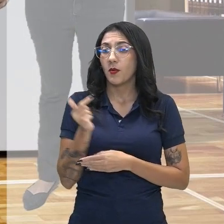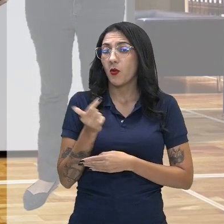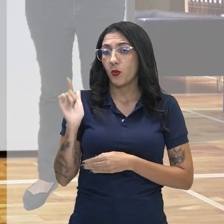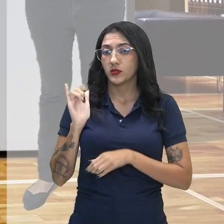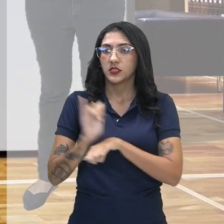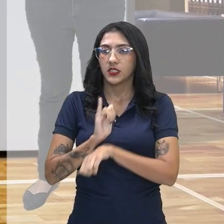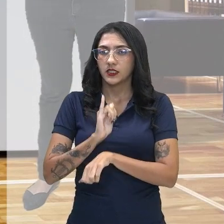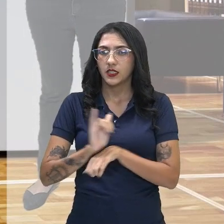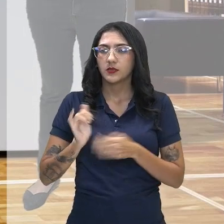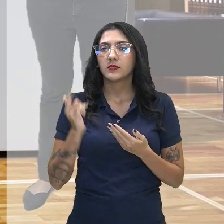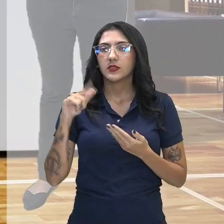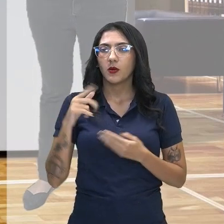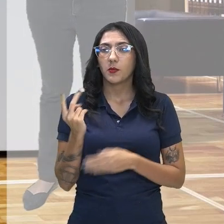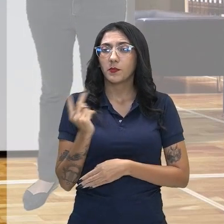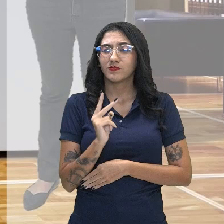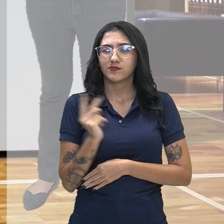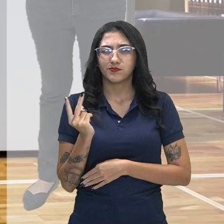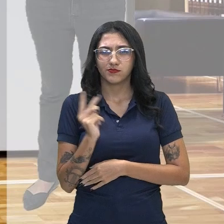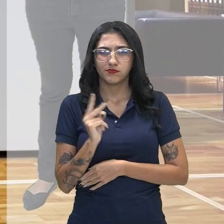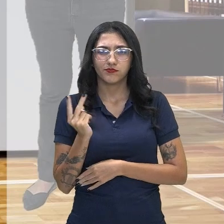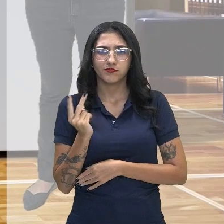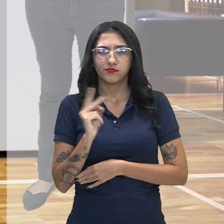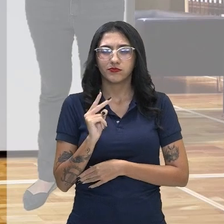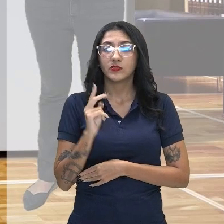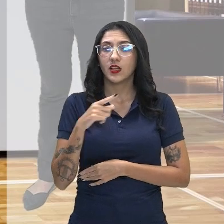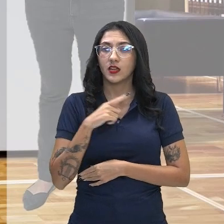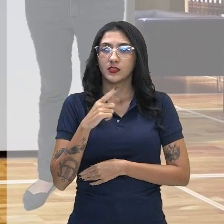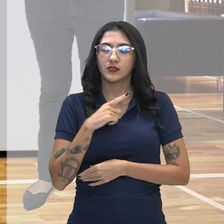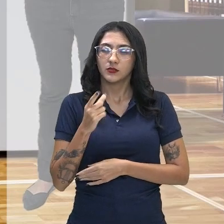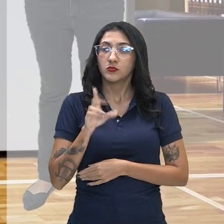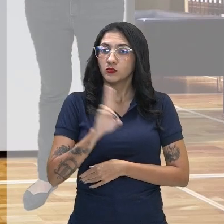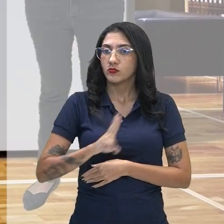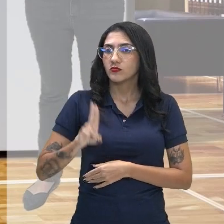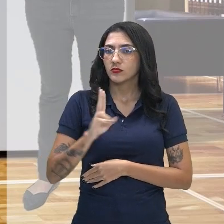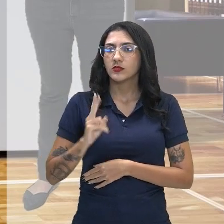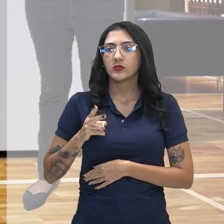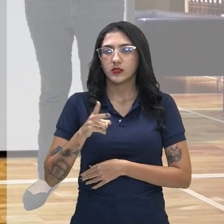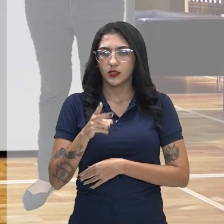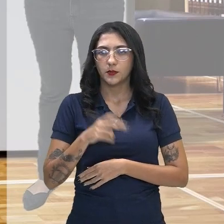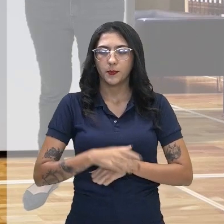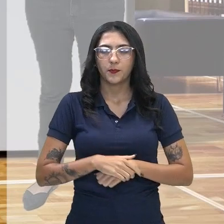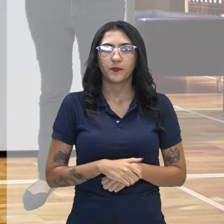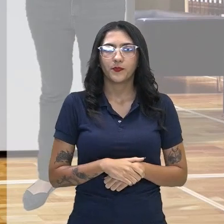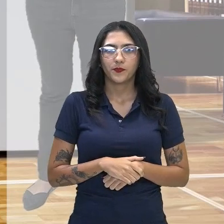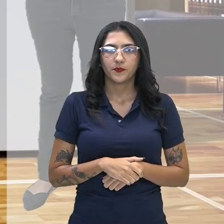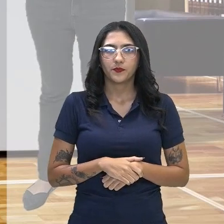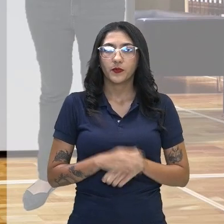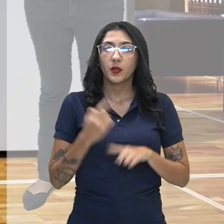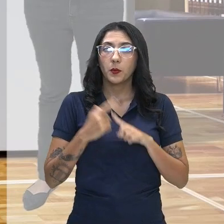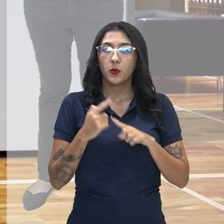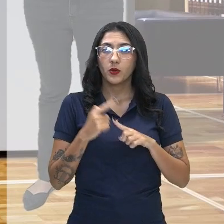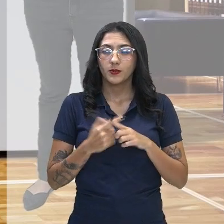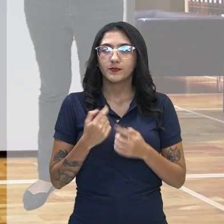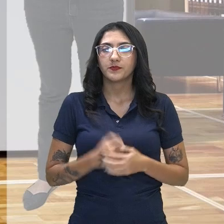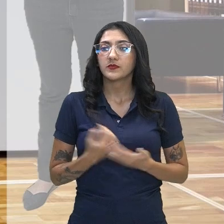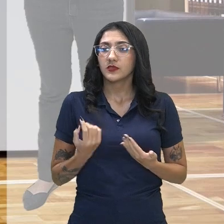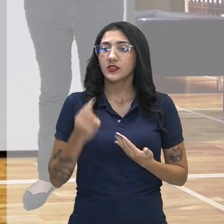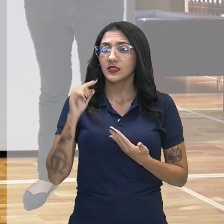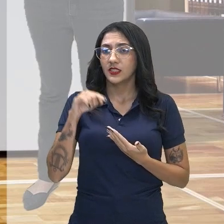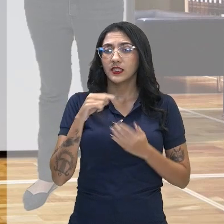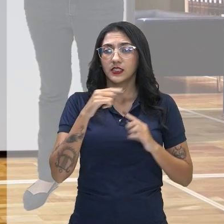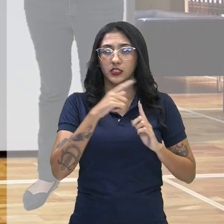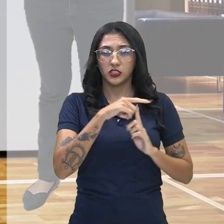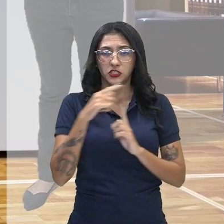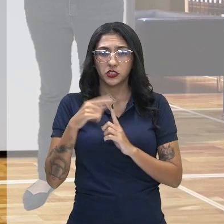essas duas, né, o skimming e o scanner, são bastante utilizadas. Por quê? Nesse tipo de avaliação, né, que a gente